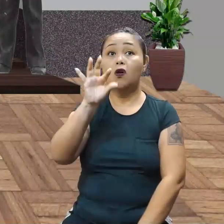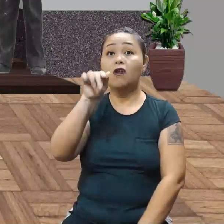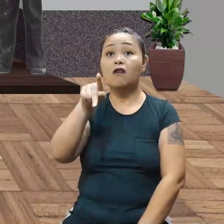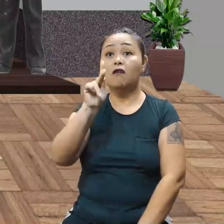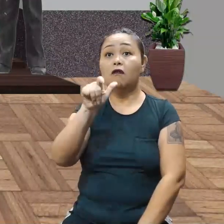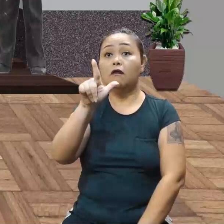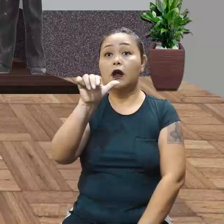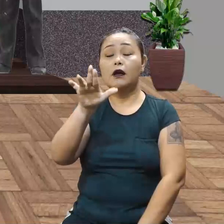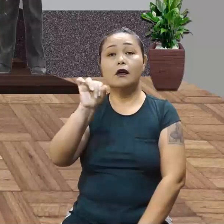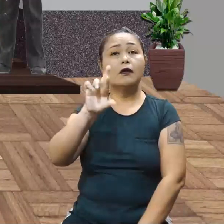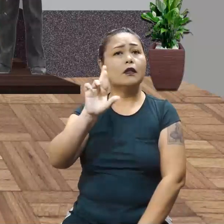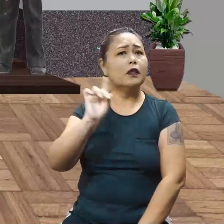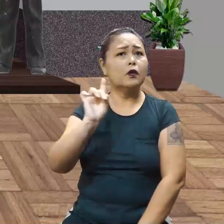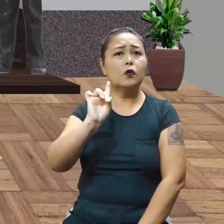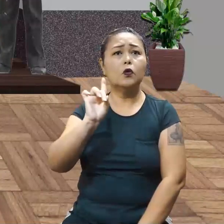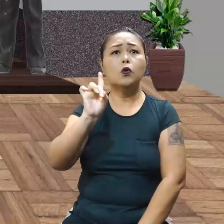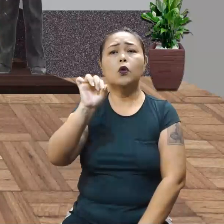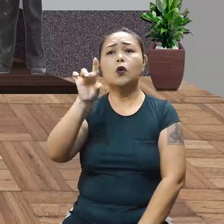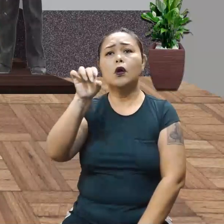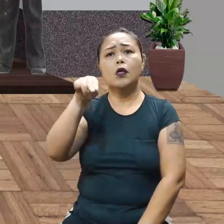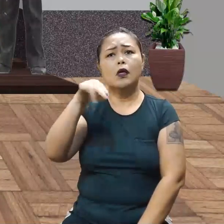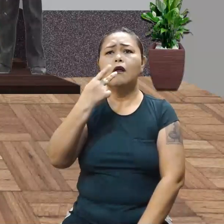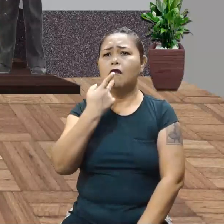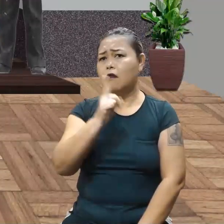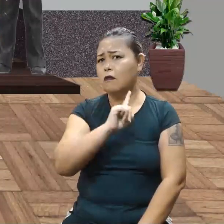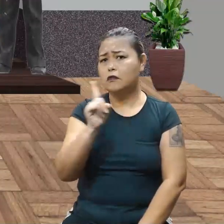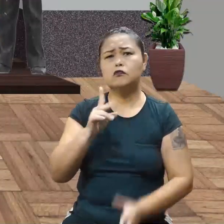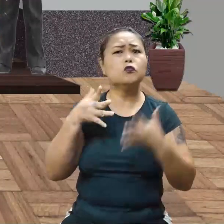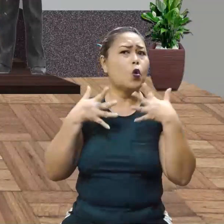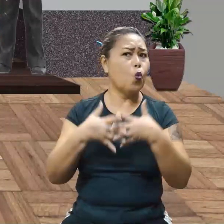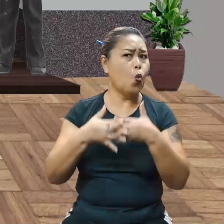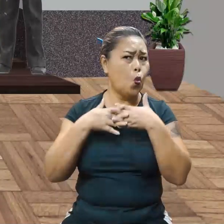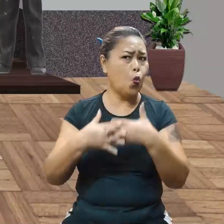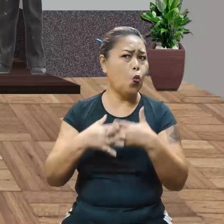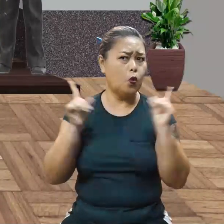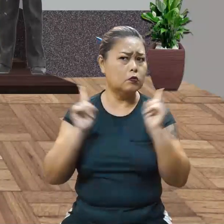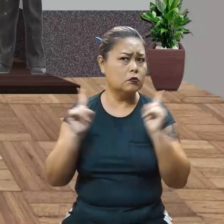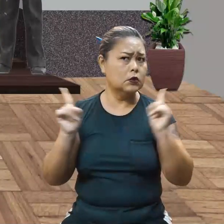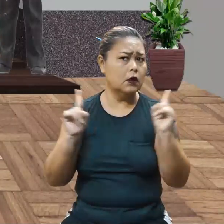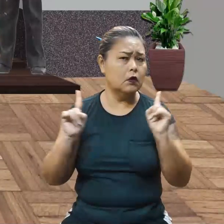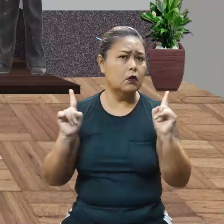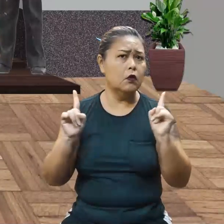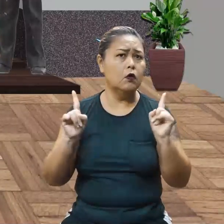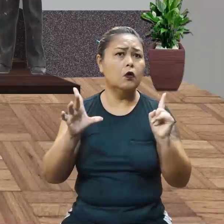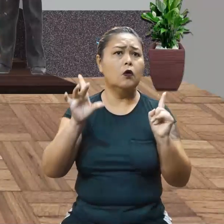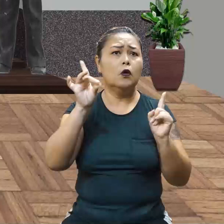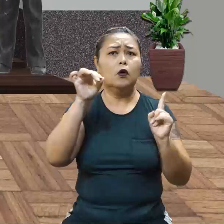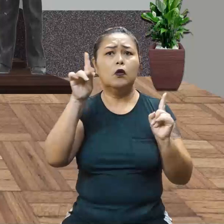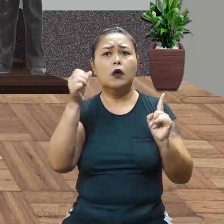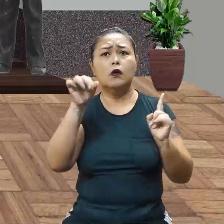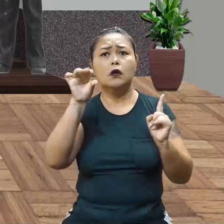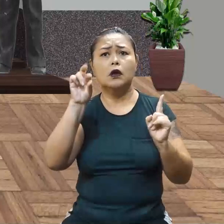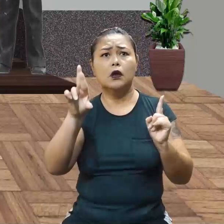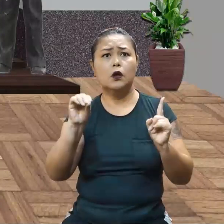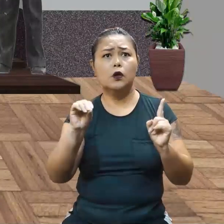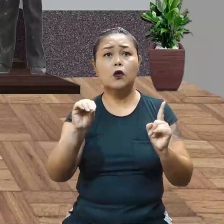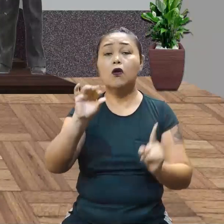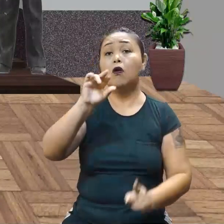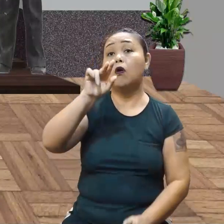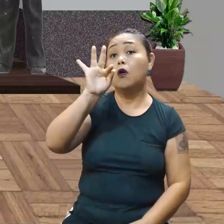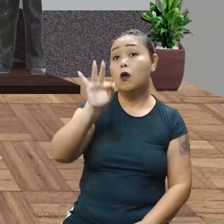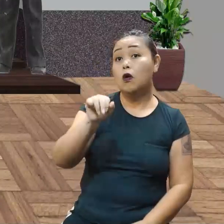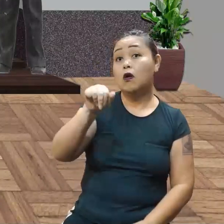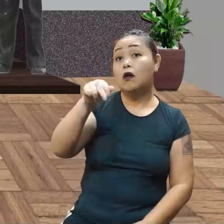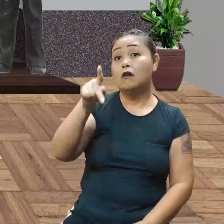Delano Roosevelt? Não, Frank Delano Roosevelt. Já falei para vocês, não confundam o Theodore Roosevelt com o Frank Delano Roosevelt.